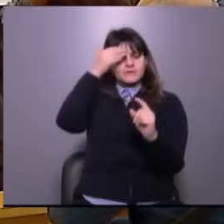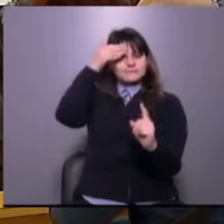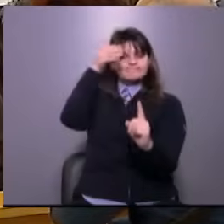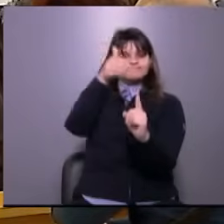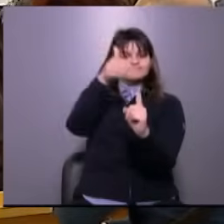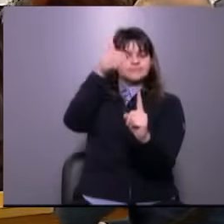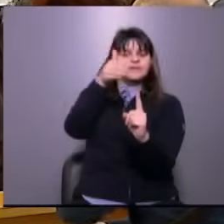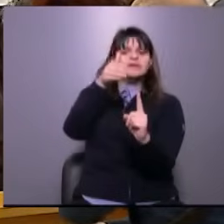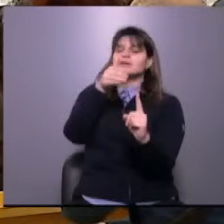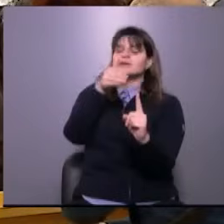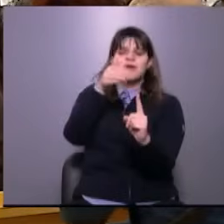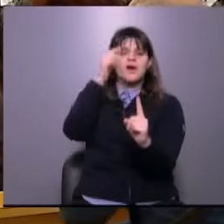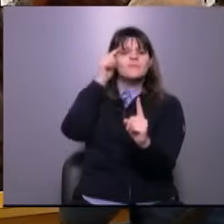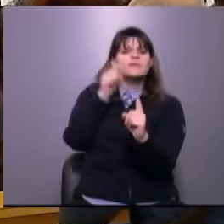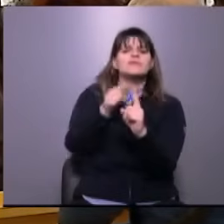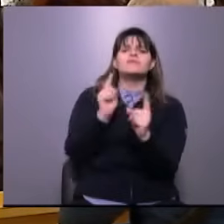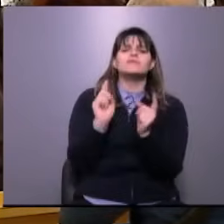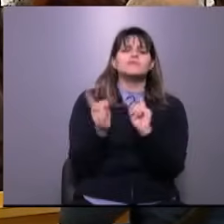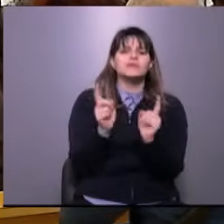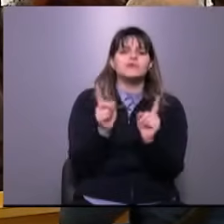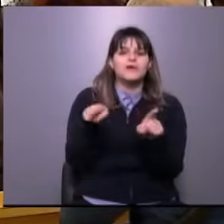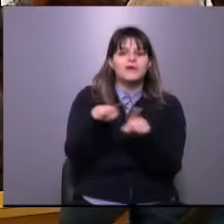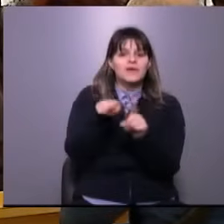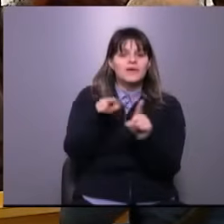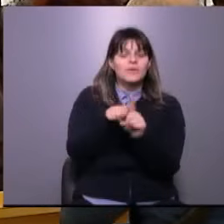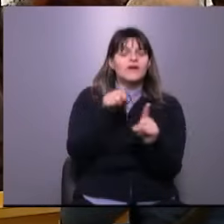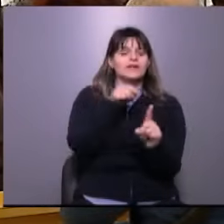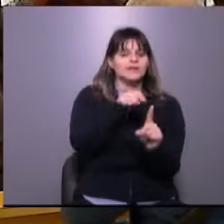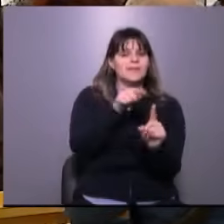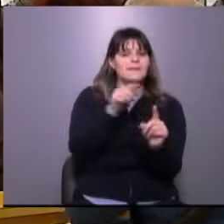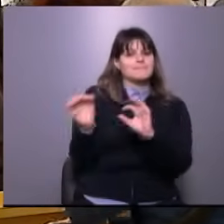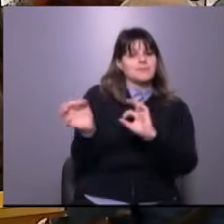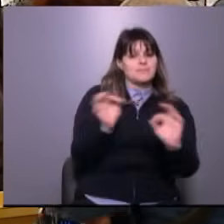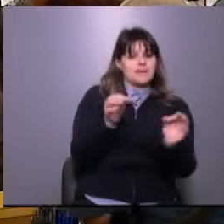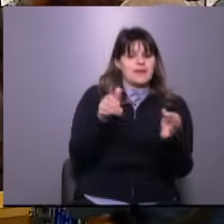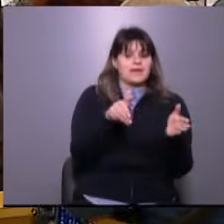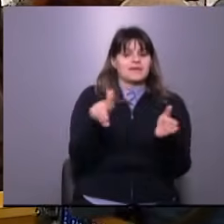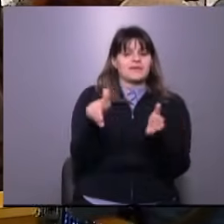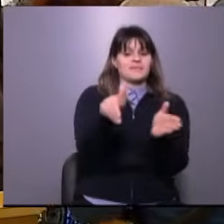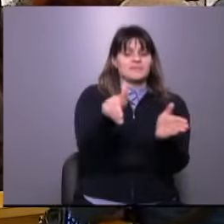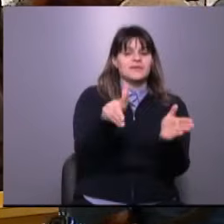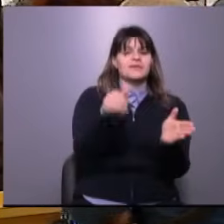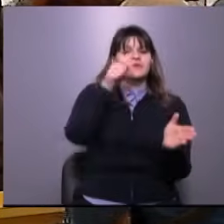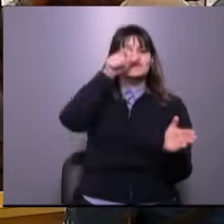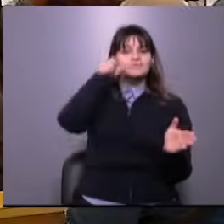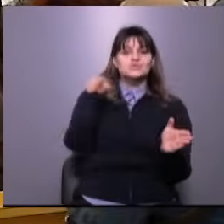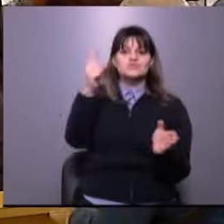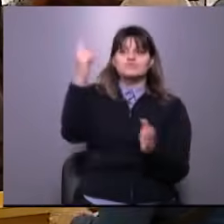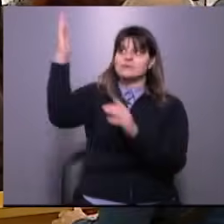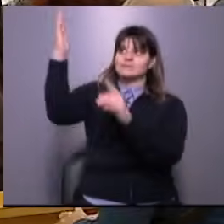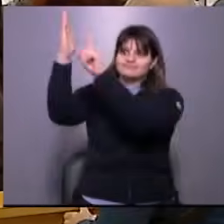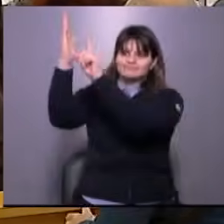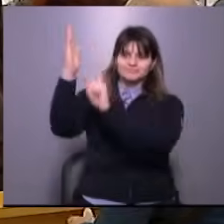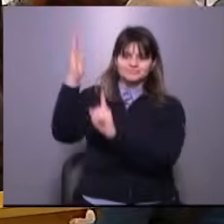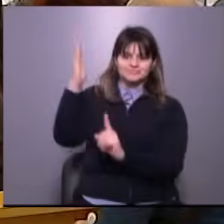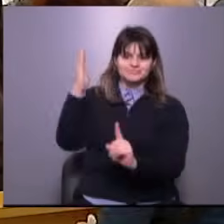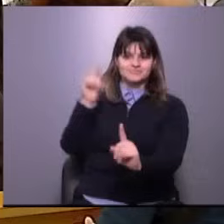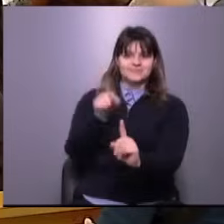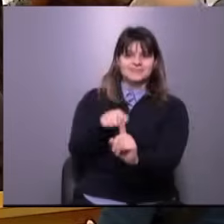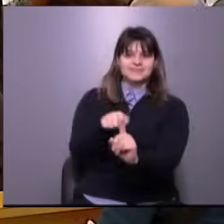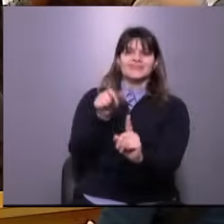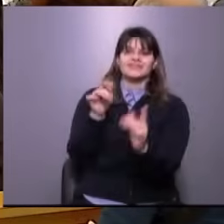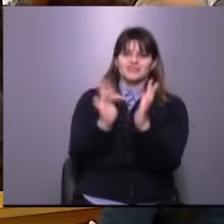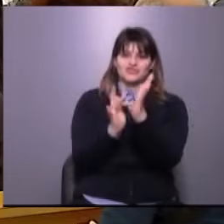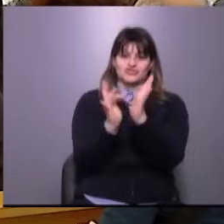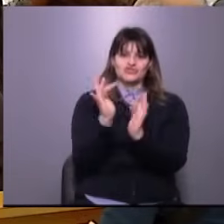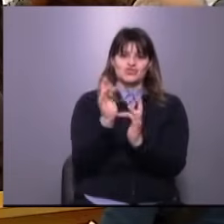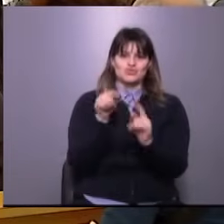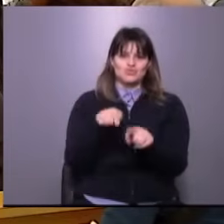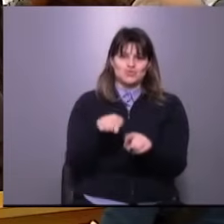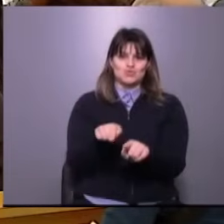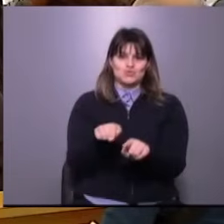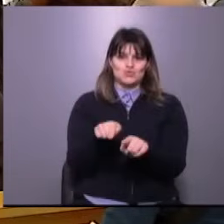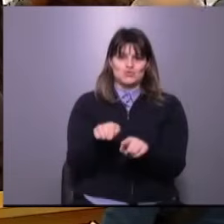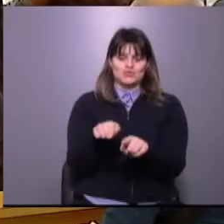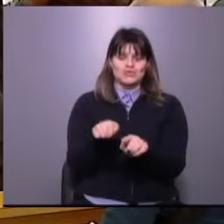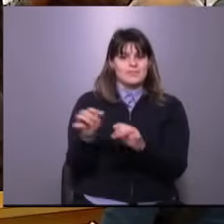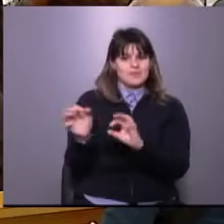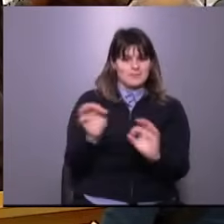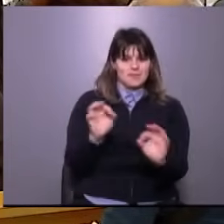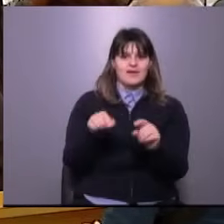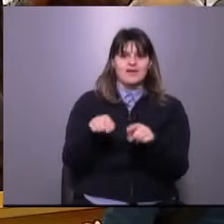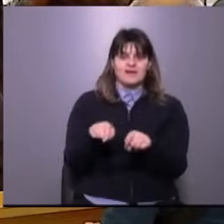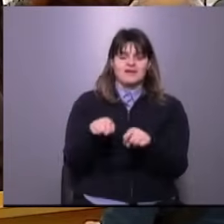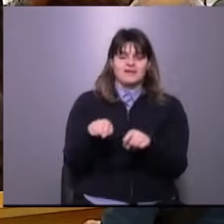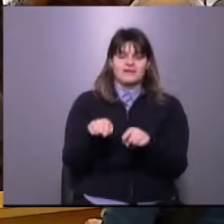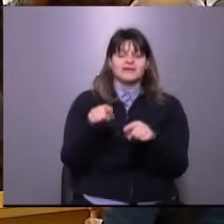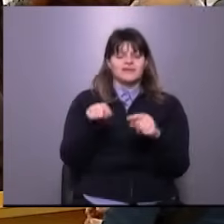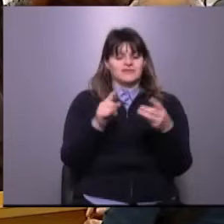João Batista nunca perde de vista que a sua missão é apontar para o outro. É conduzir a Jesus. E este é